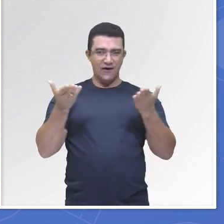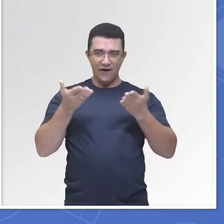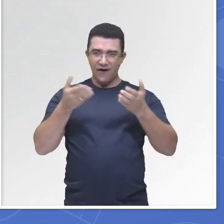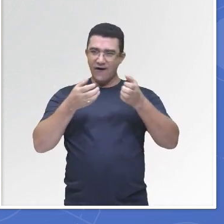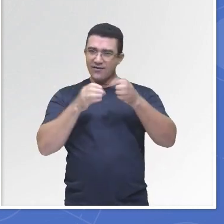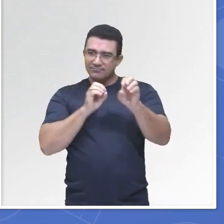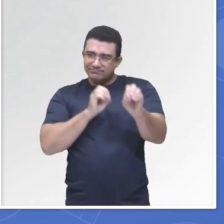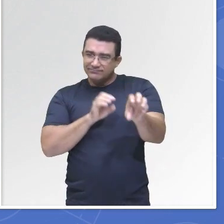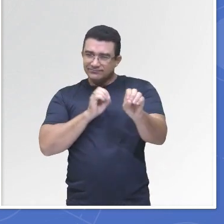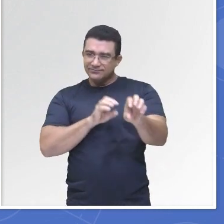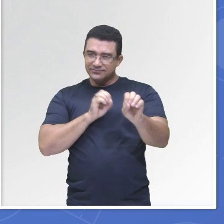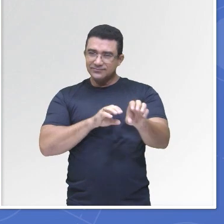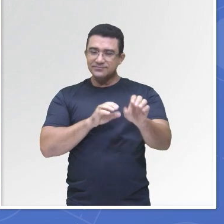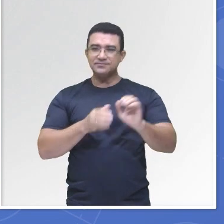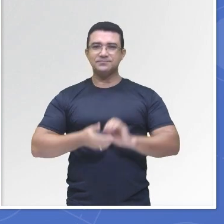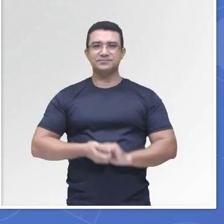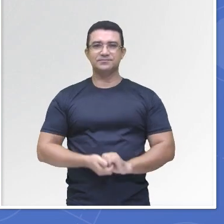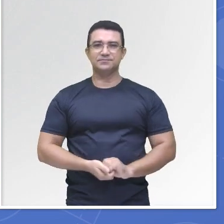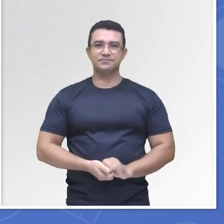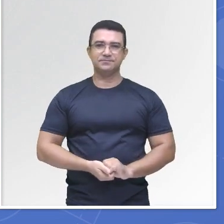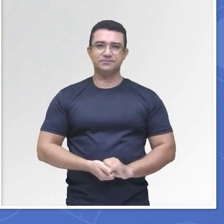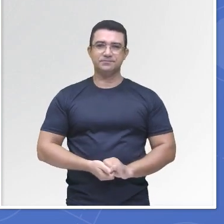na nossa aula, então acompanha aí.